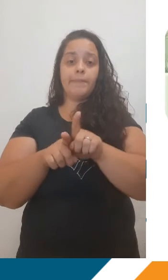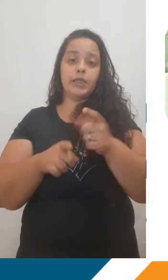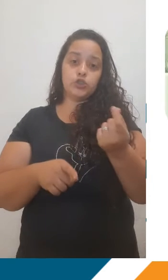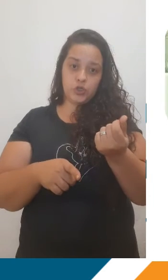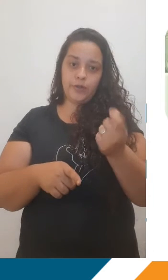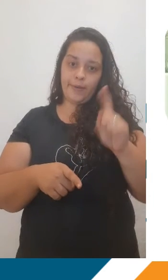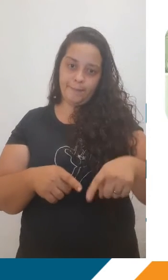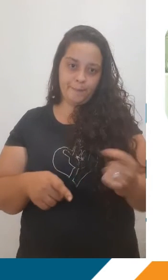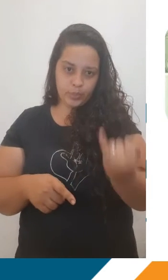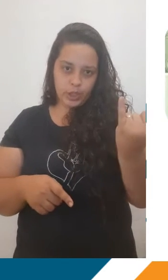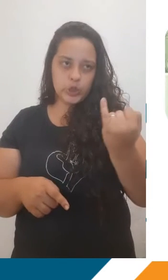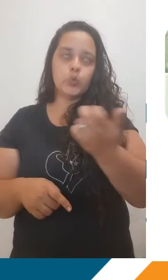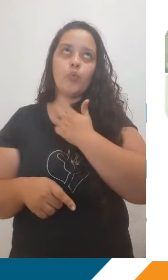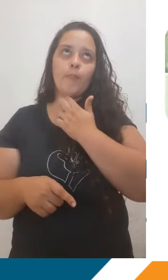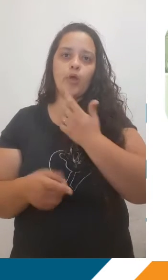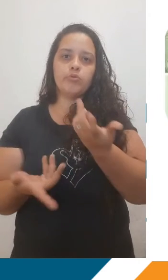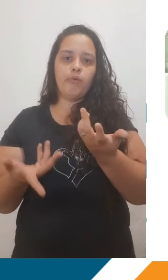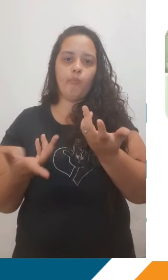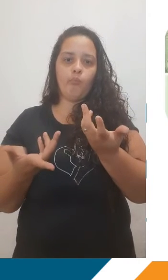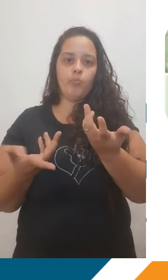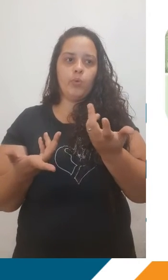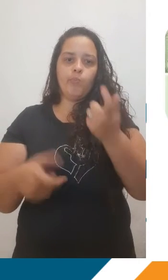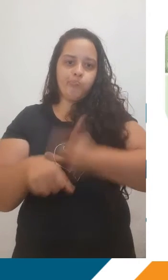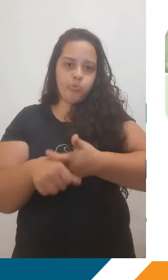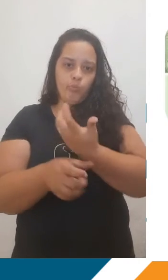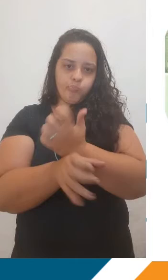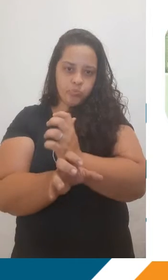Dinheiro é muito importante, não pode ficar sem.